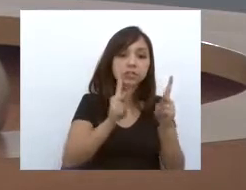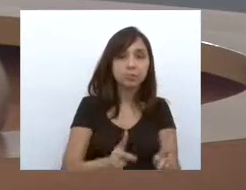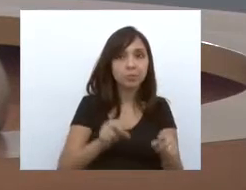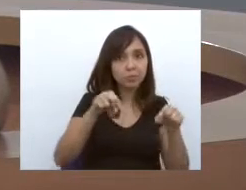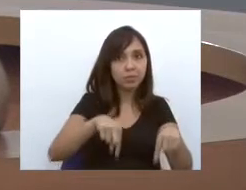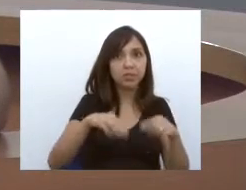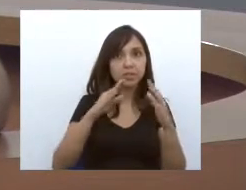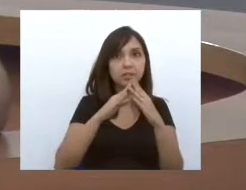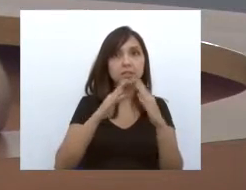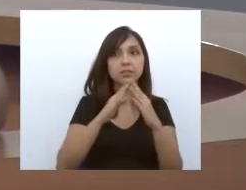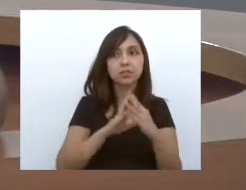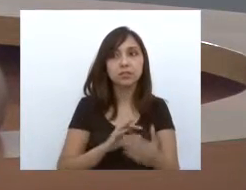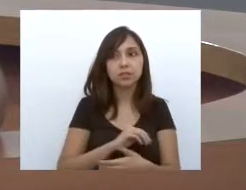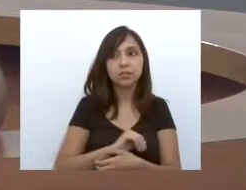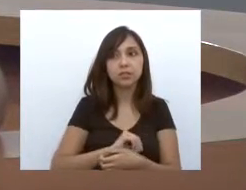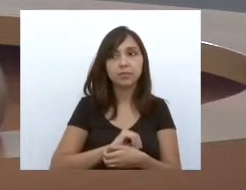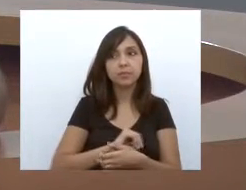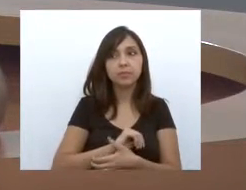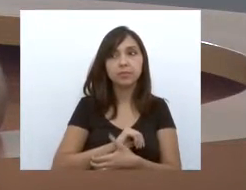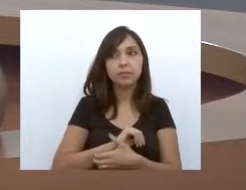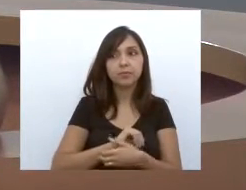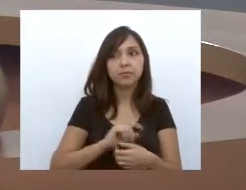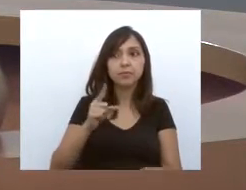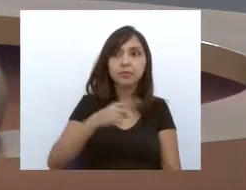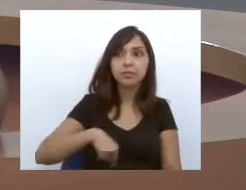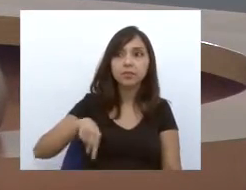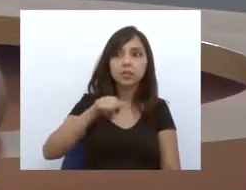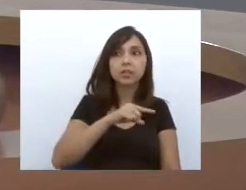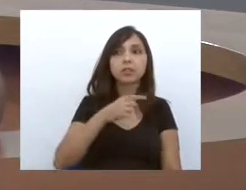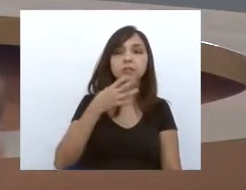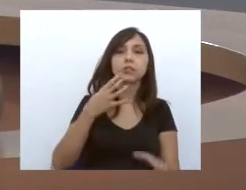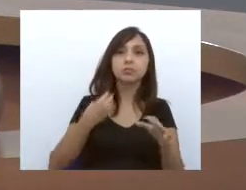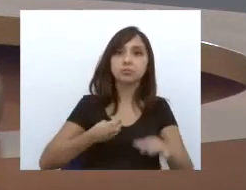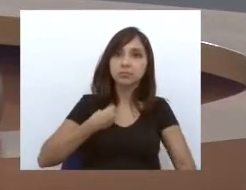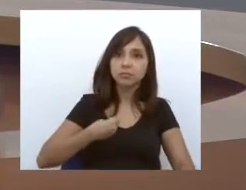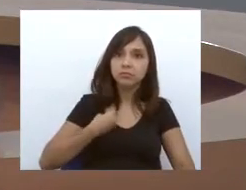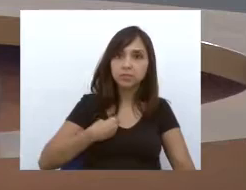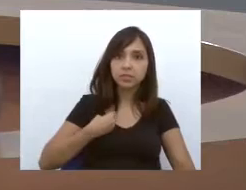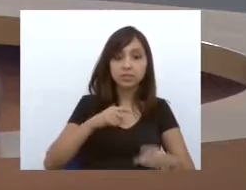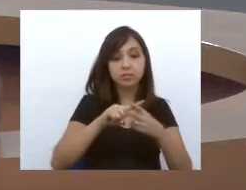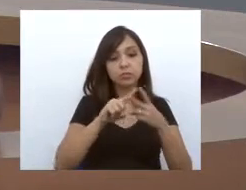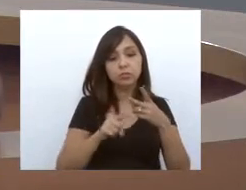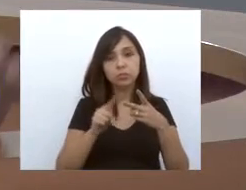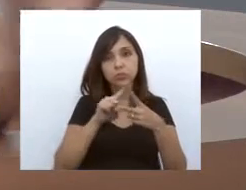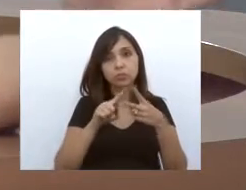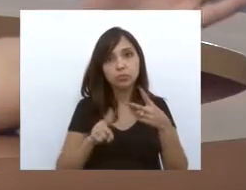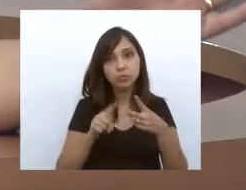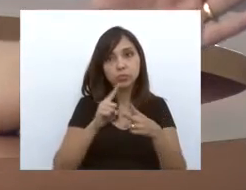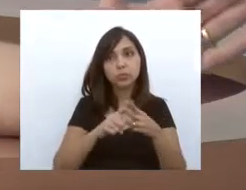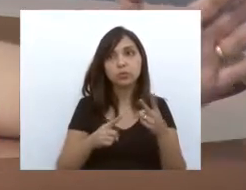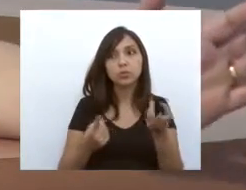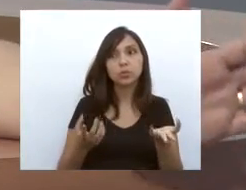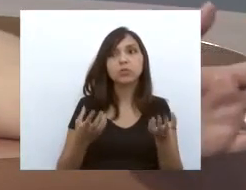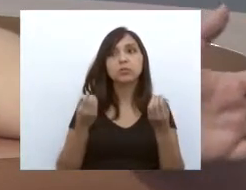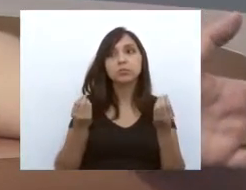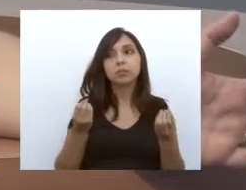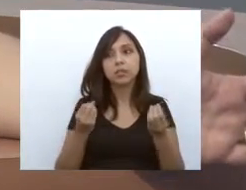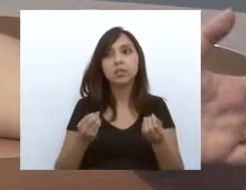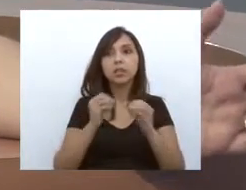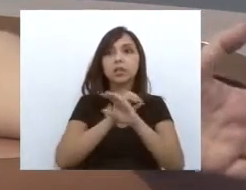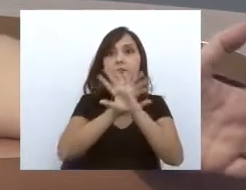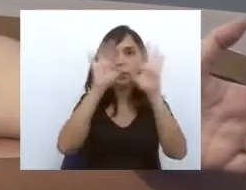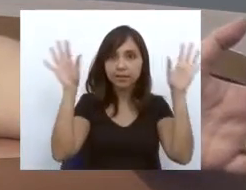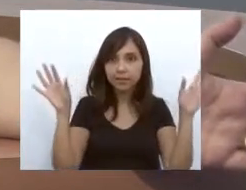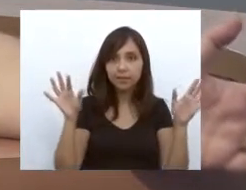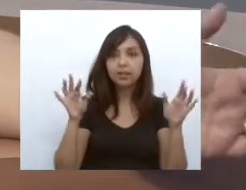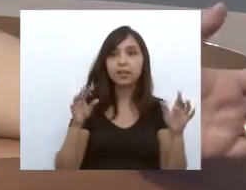nessa casa. Para a gente ter a presença aqui das duas dirigentes de ensino, para realmente